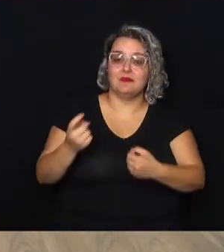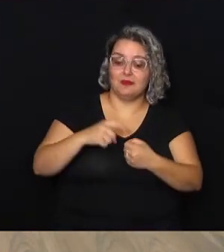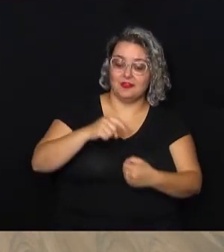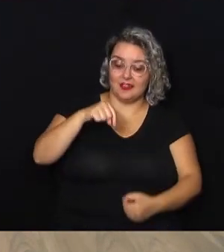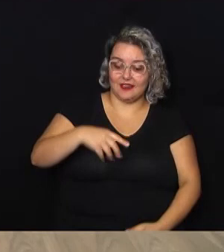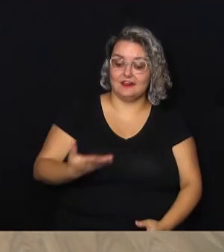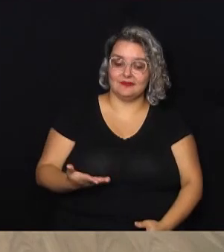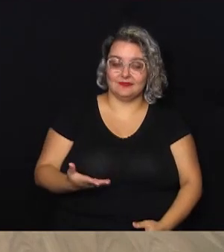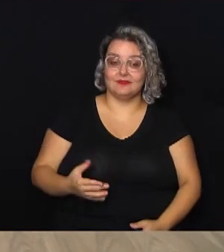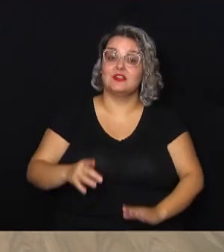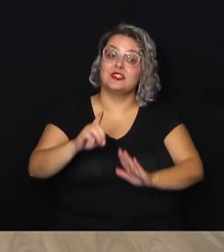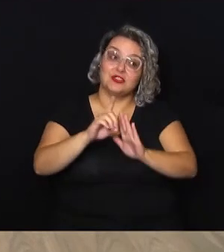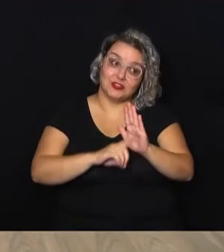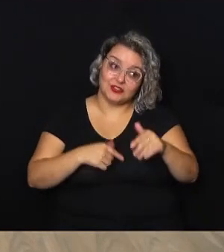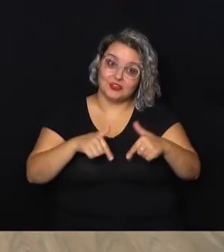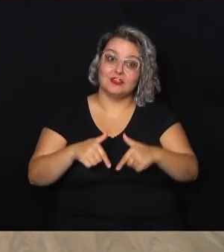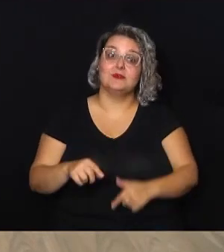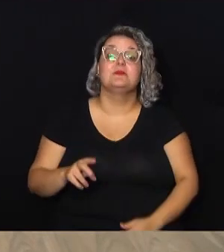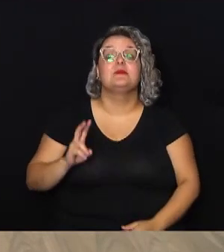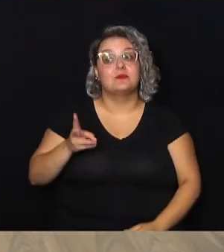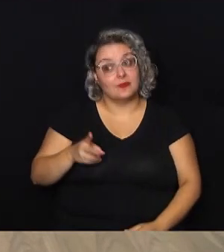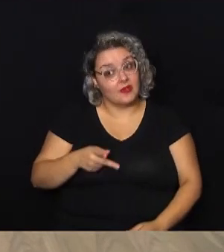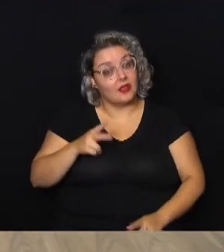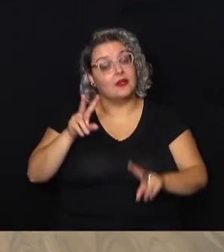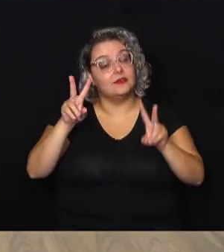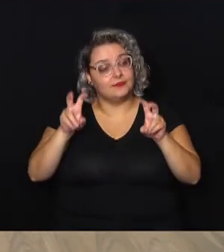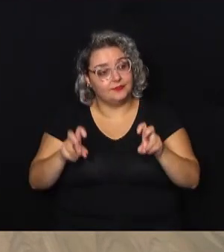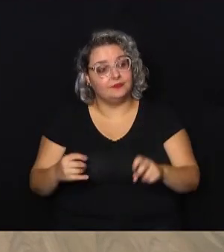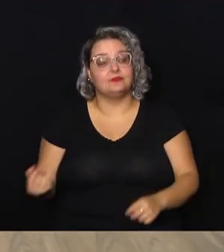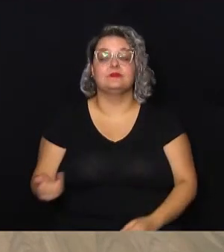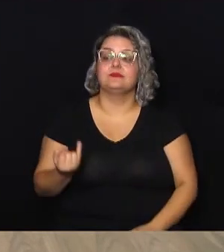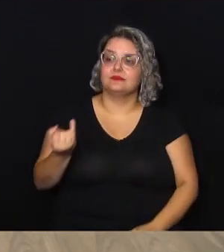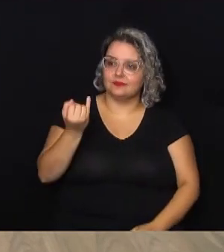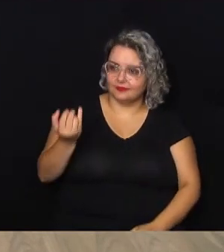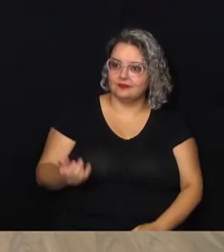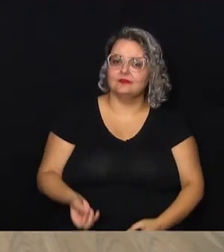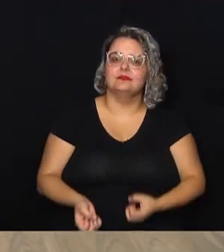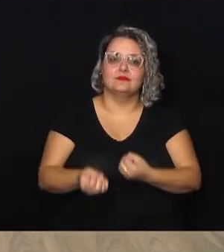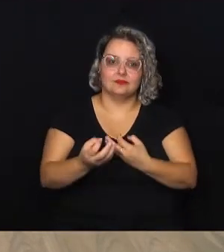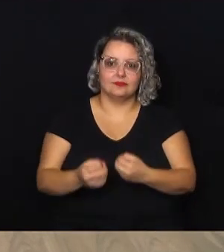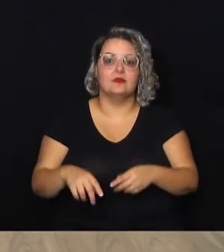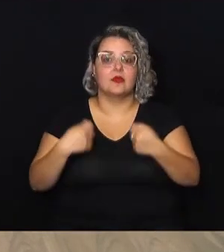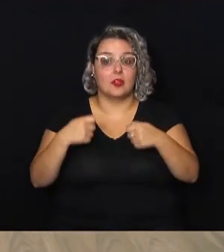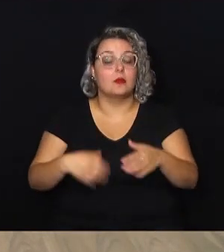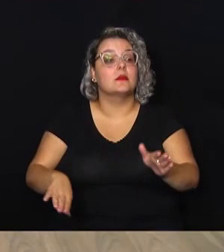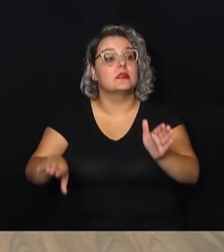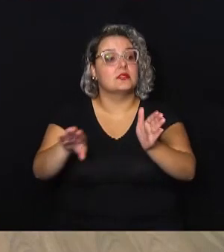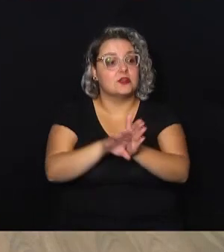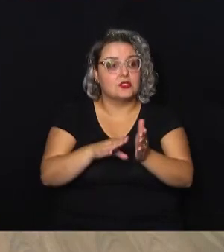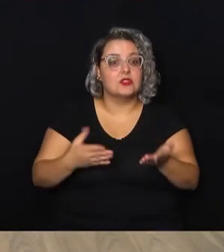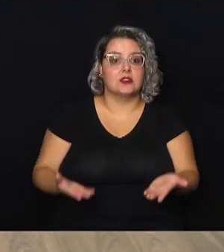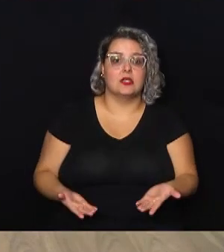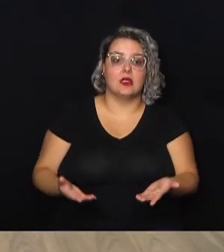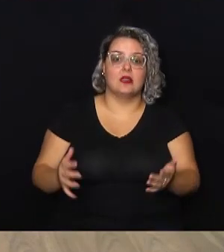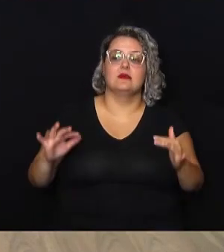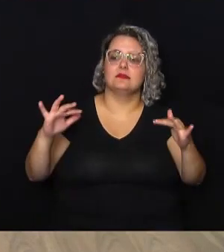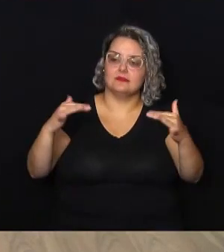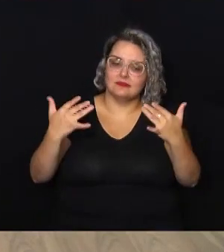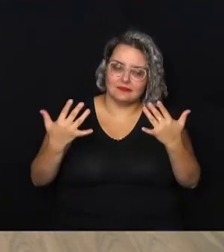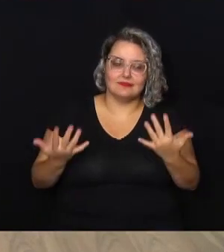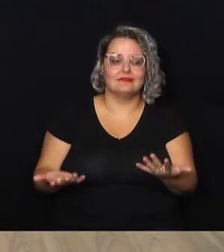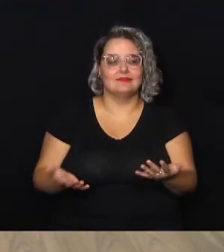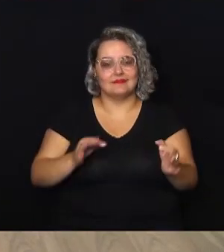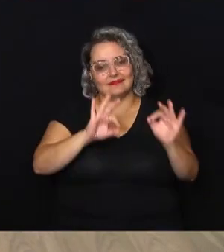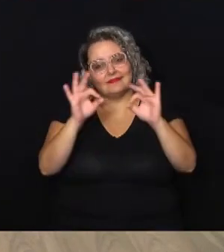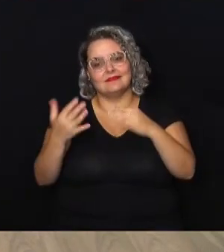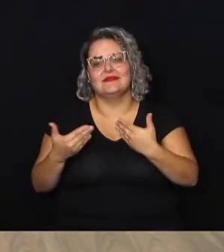porque direito trabalhista é sempre um assunto importante. Essa informação precisa chegar até o nosso telespectador e fica